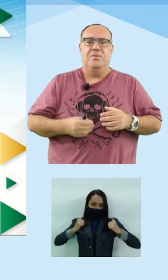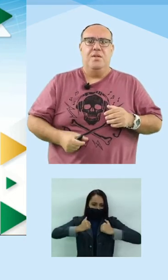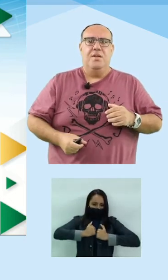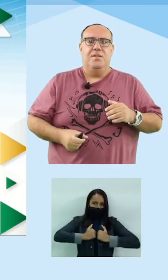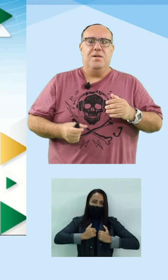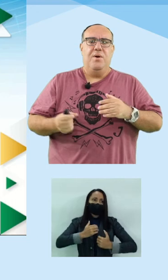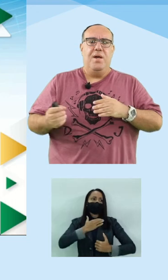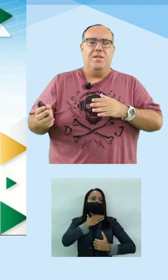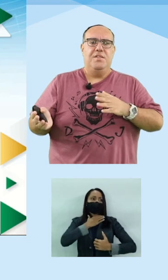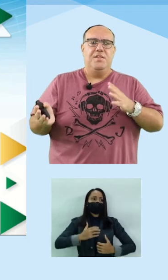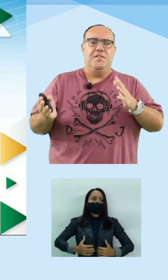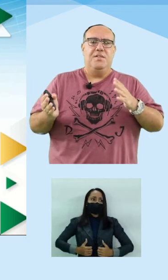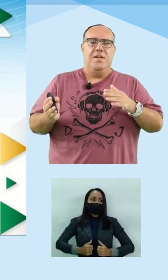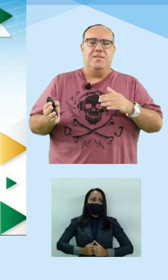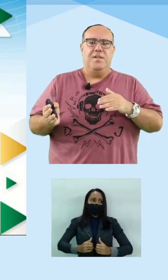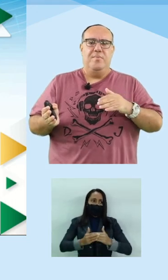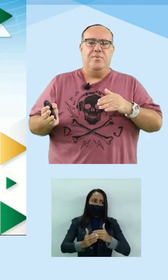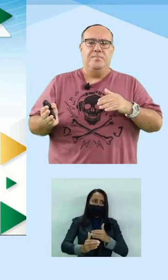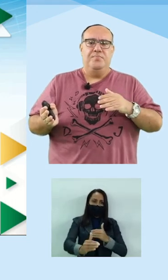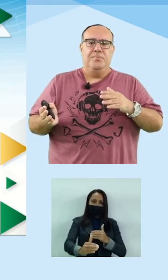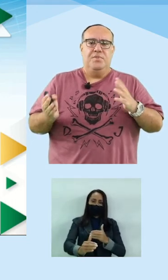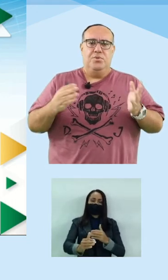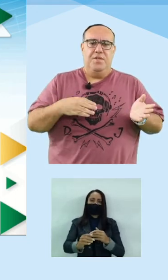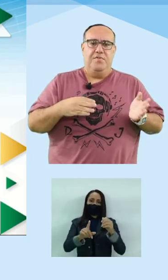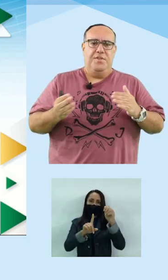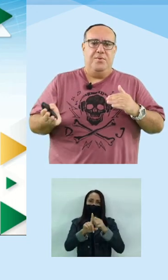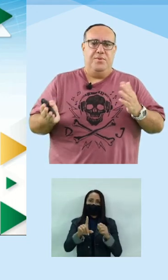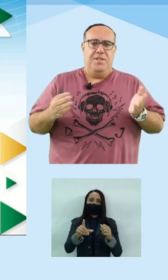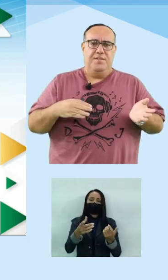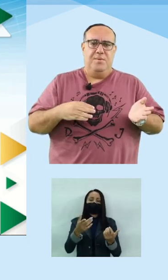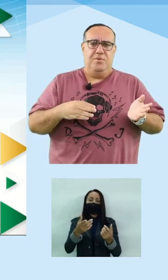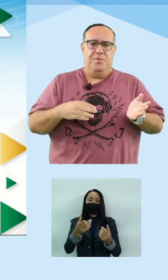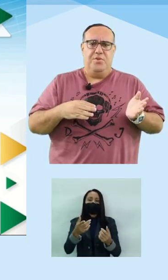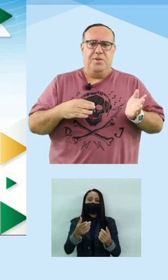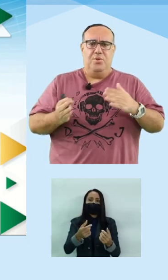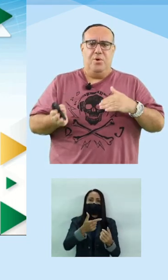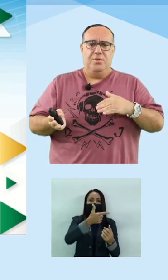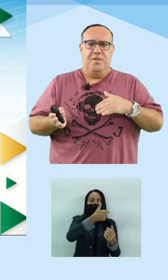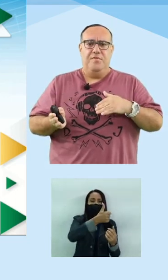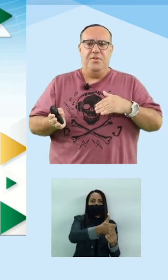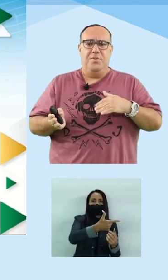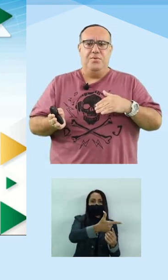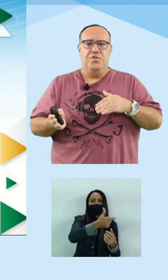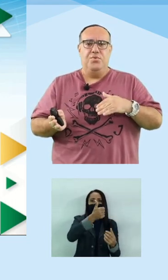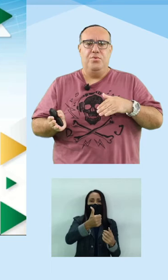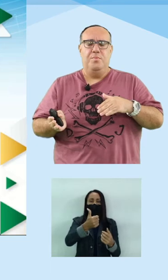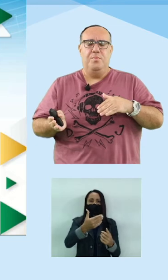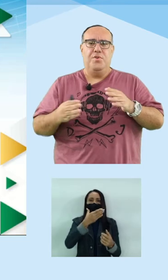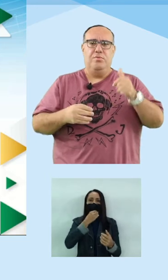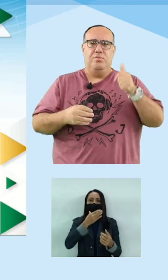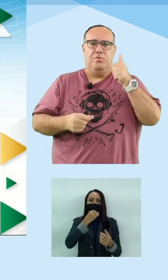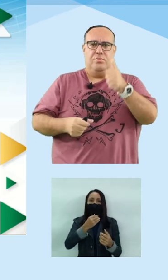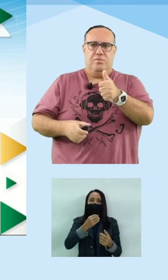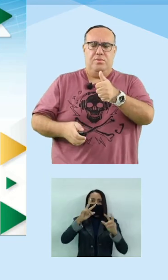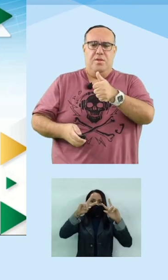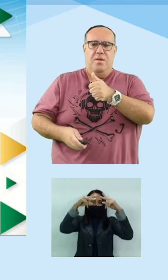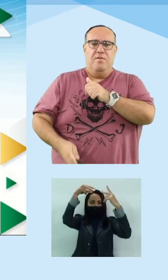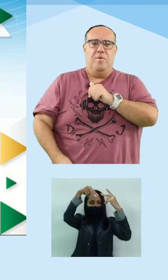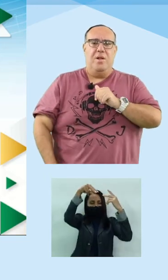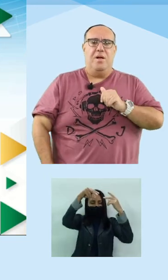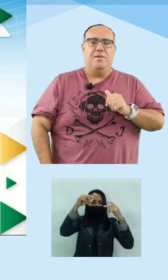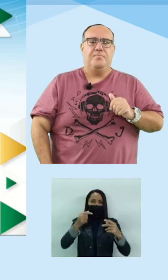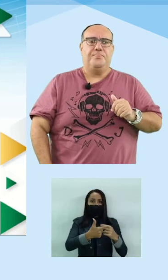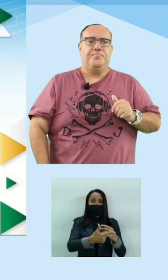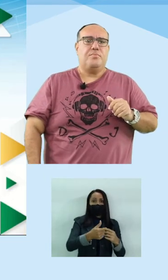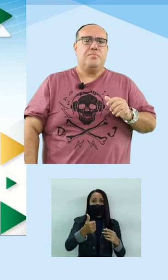tal. Então, ela inicia-se em dezembro, no dia 21 de dezembro no e 21 de junho no hemisfério sul.